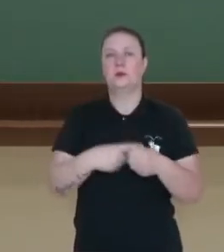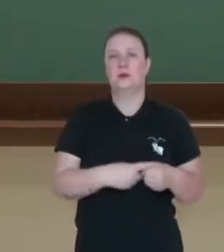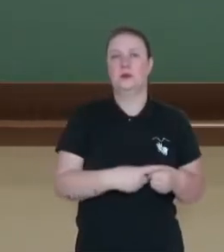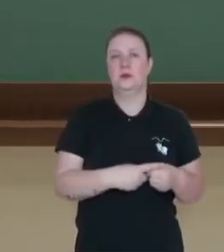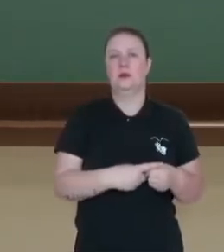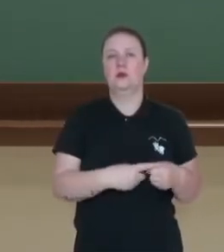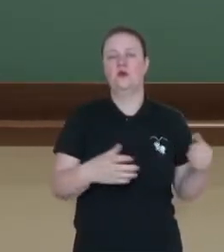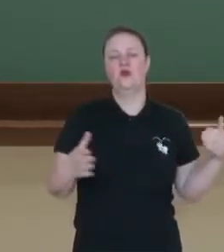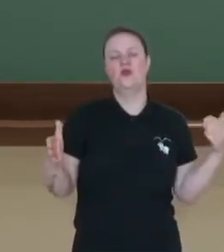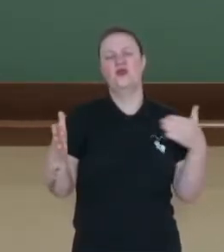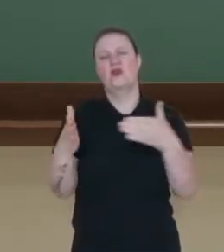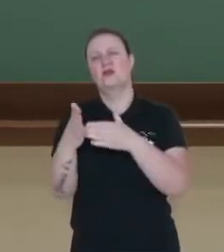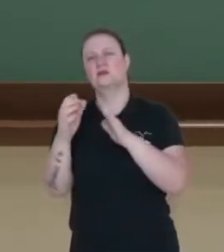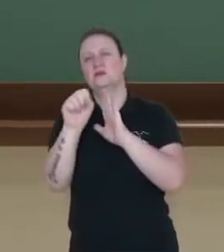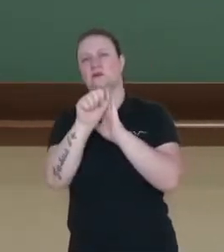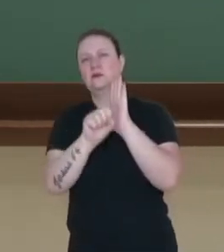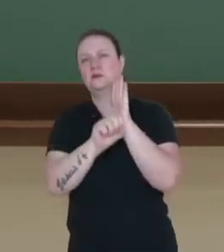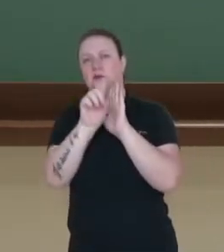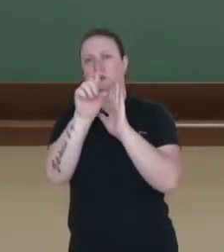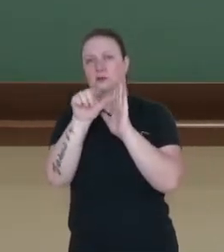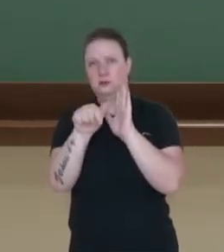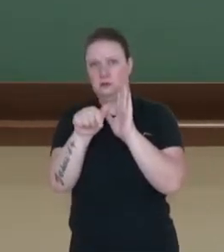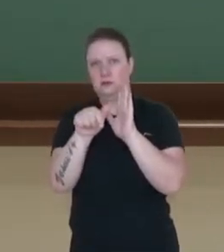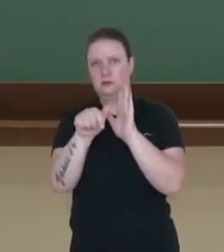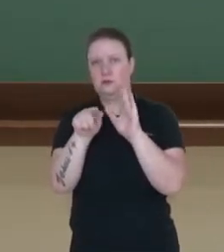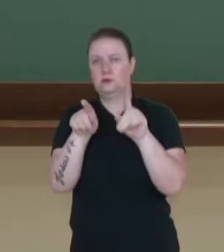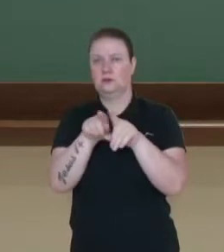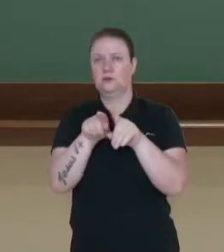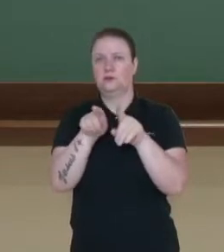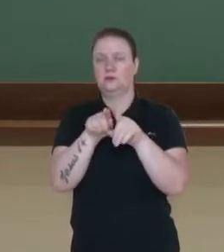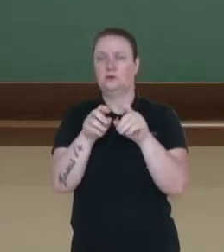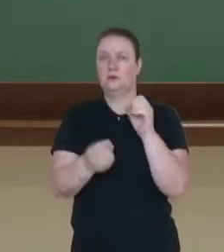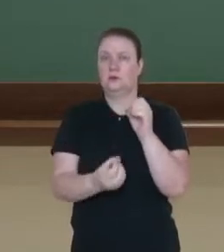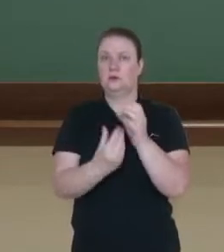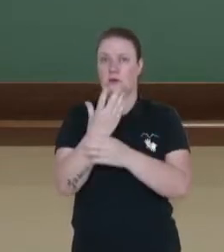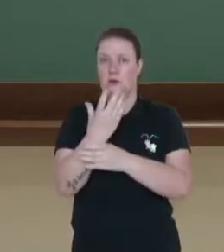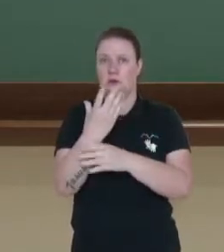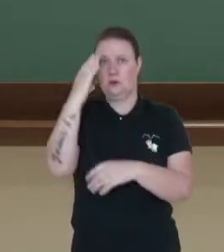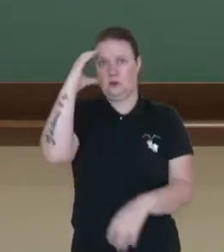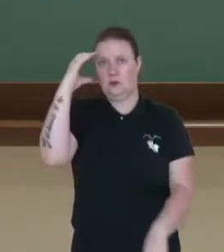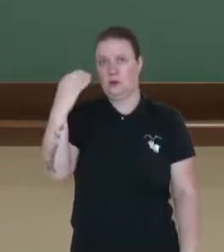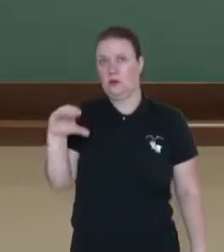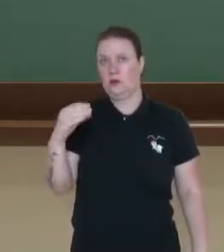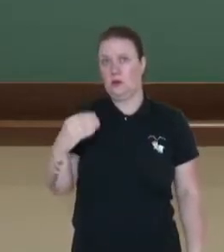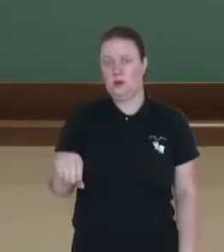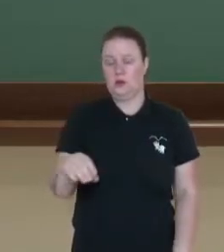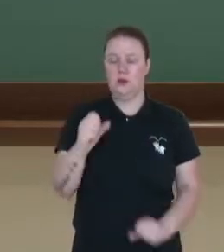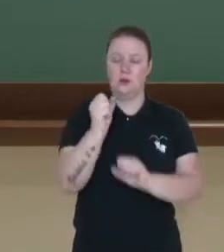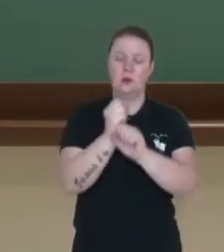do século XVII, como, por exemplo, a fundação da cidade de Curitiba no ano de